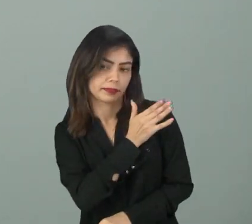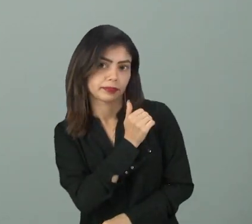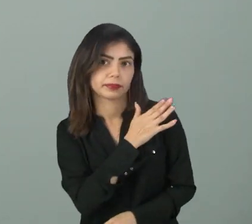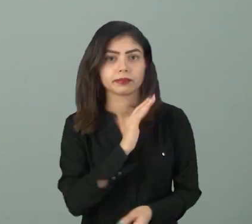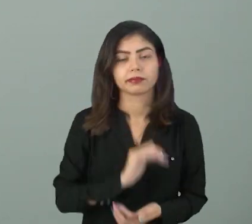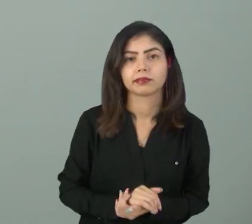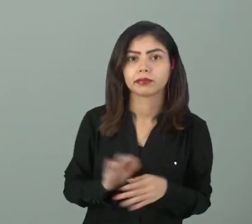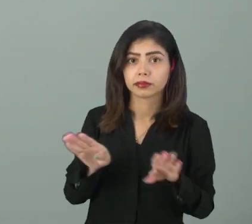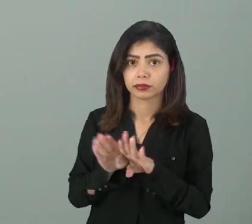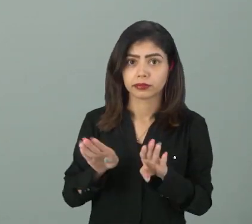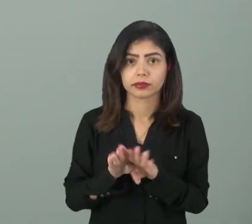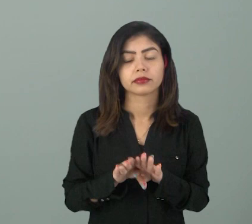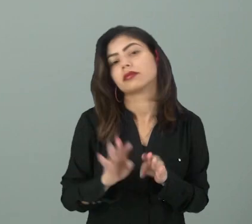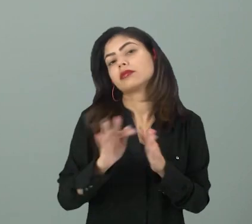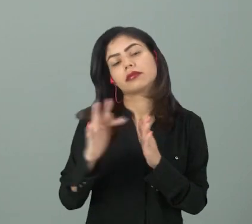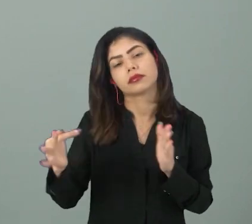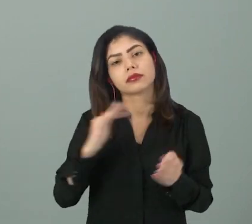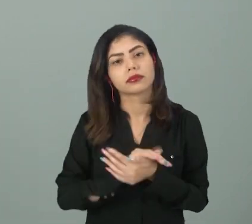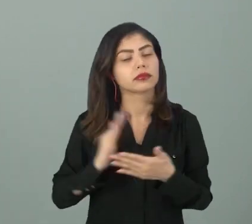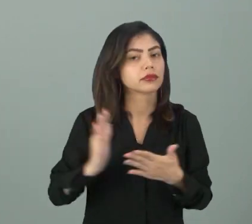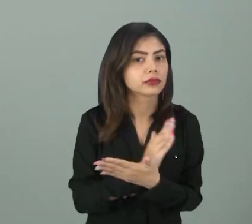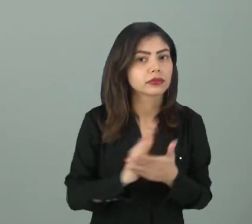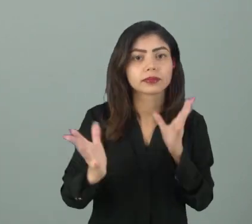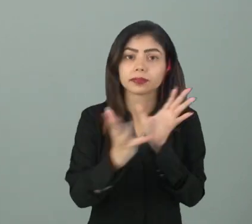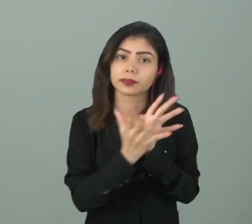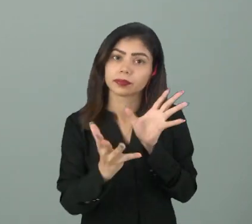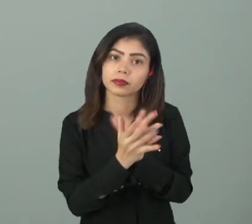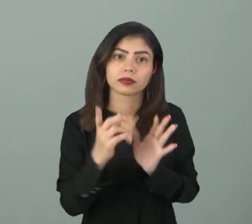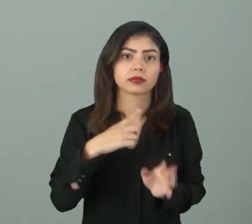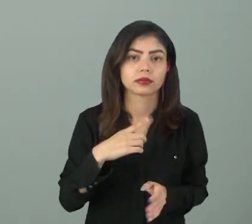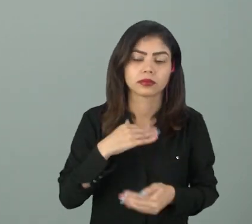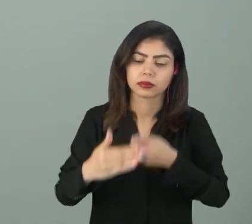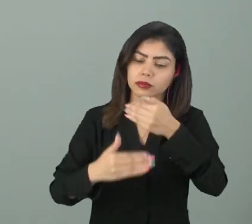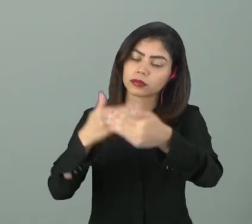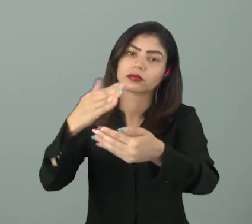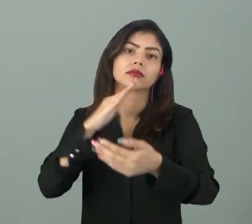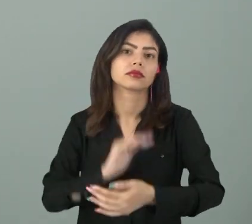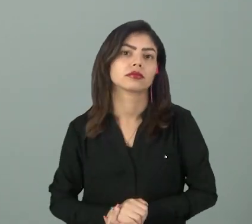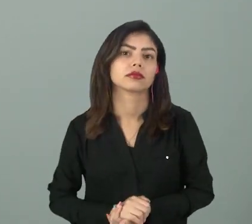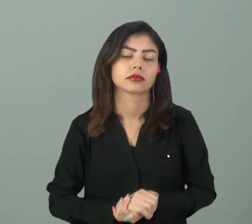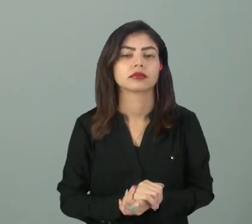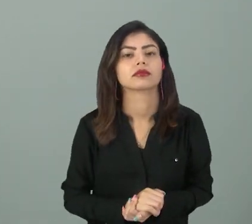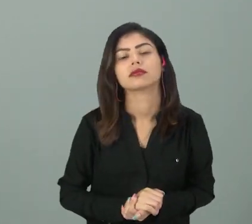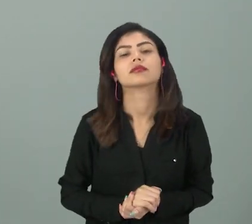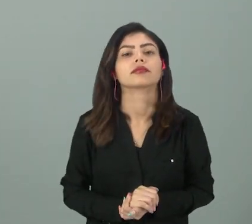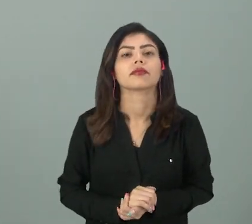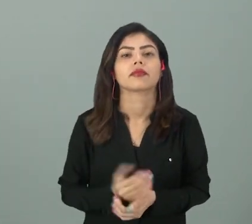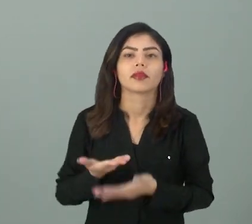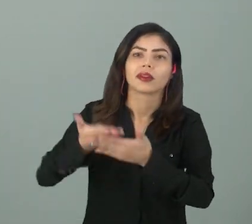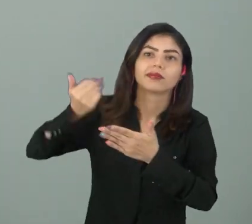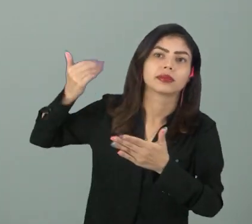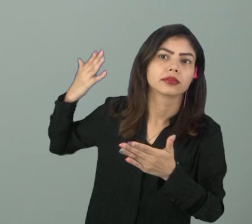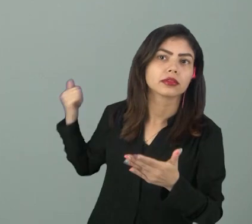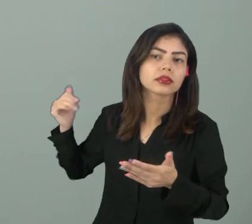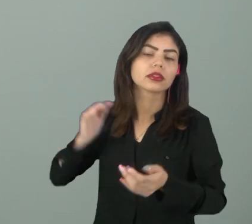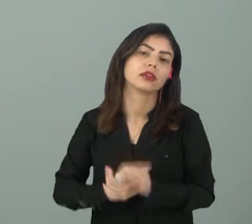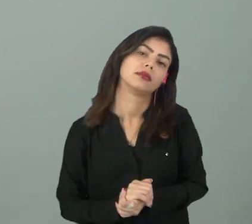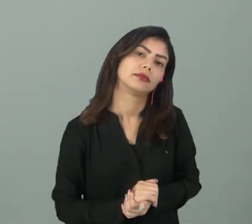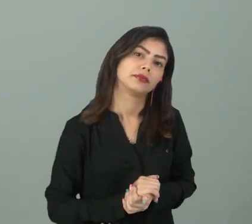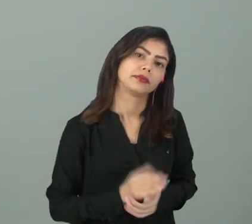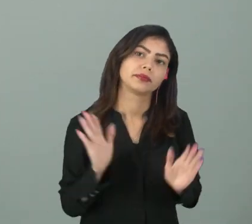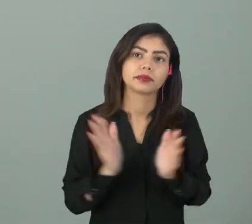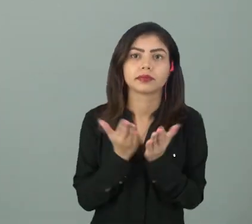e preconceito em função de alguns grupos que, ao decorrer dos anos, dos séculos, ficaram para trás,